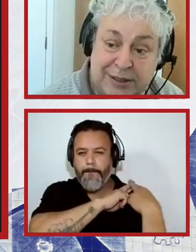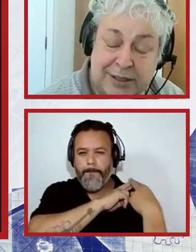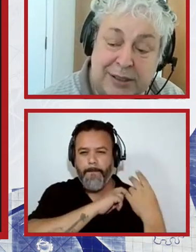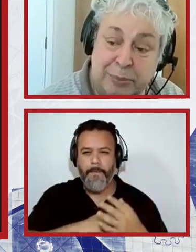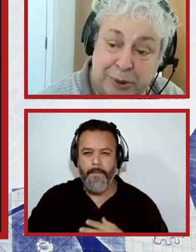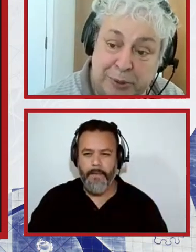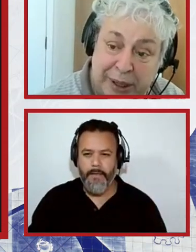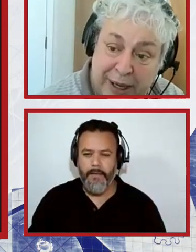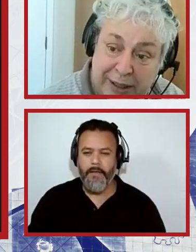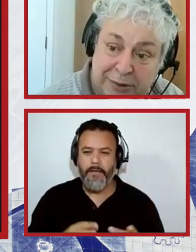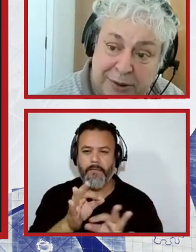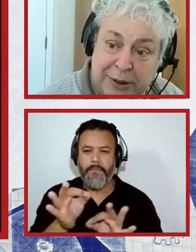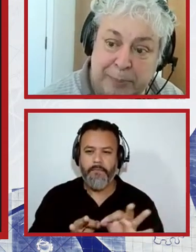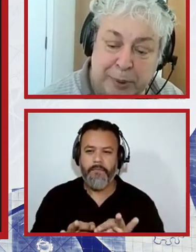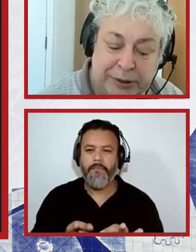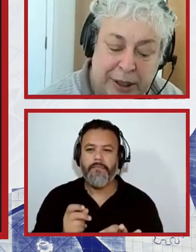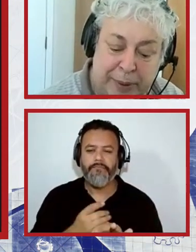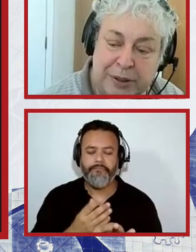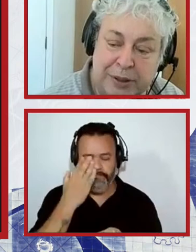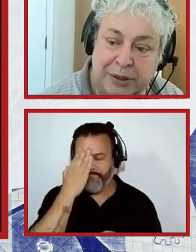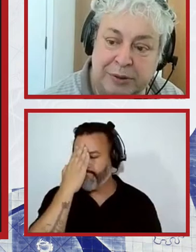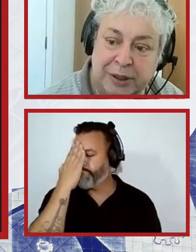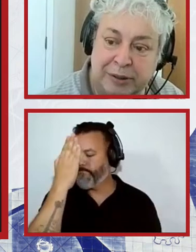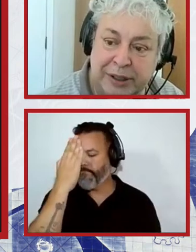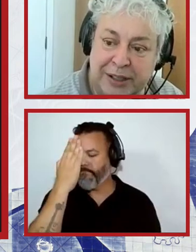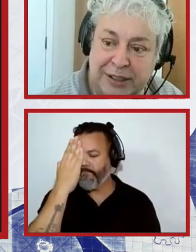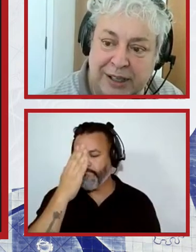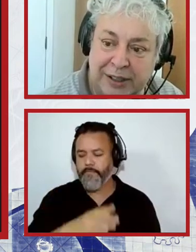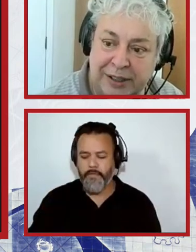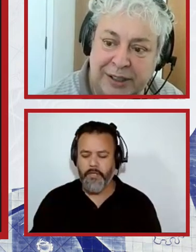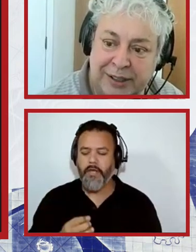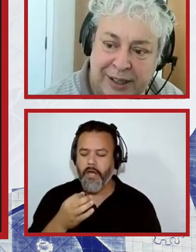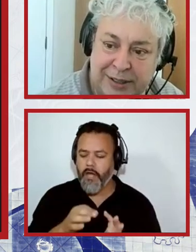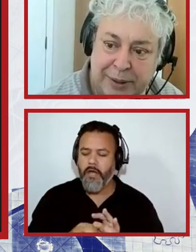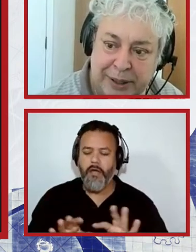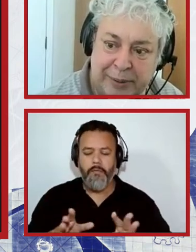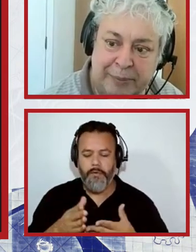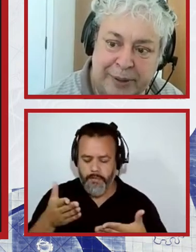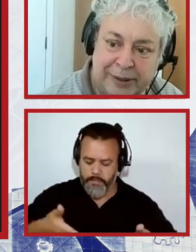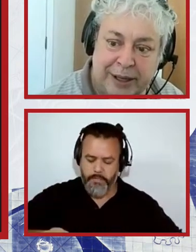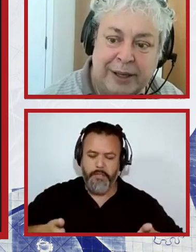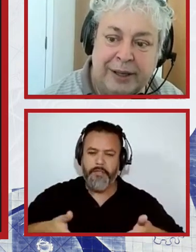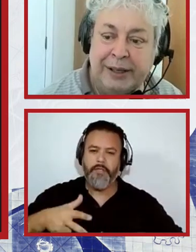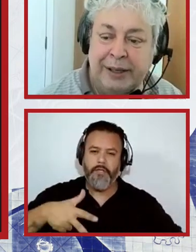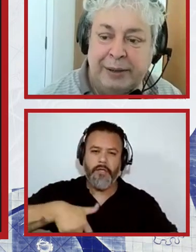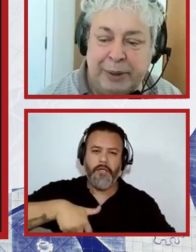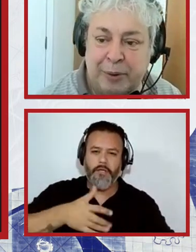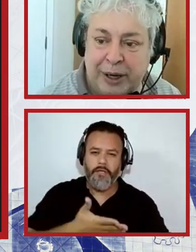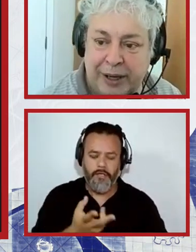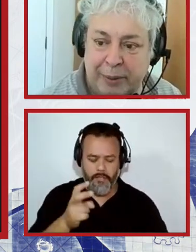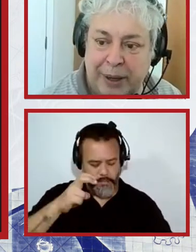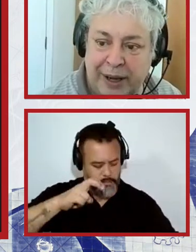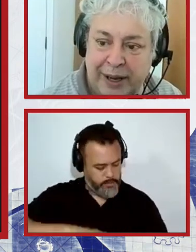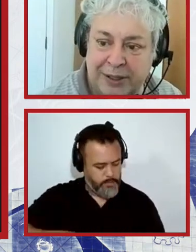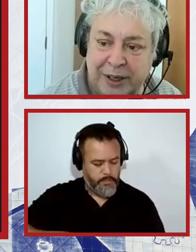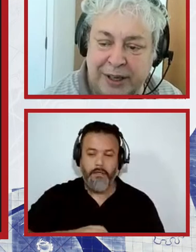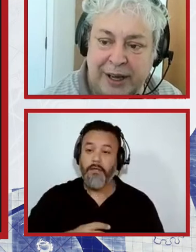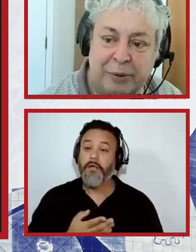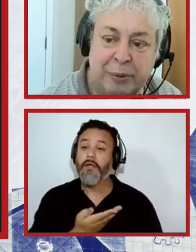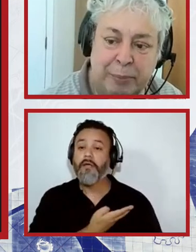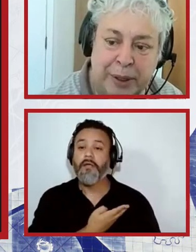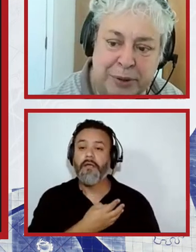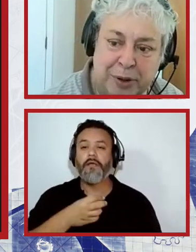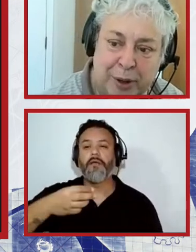por essa organização, muito grato por ter permitido que eu tenha estado aqui nessa manhã. Tá? E minha colega